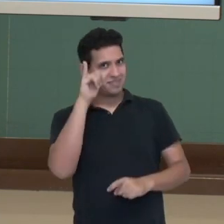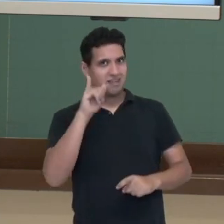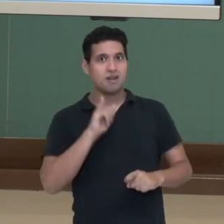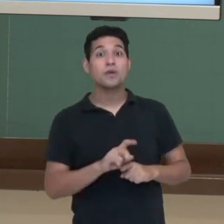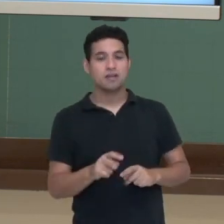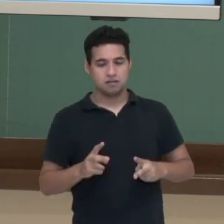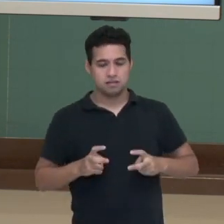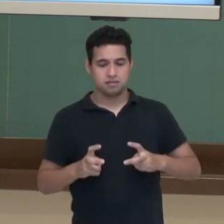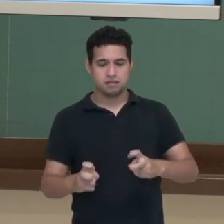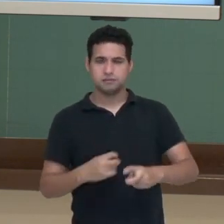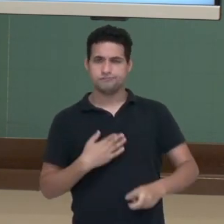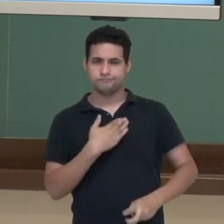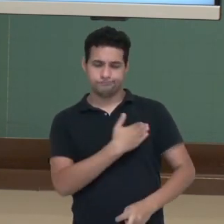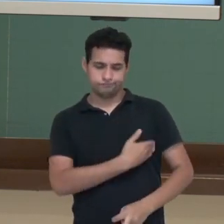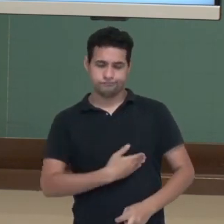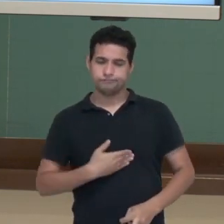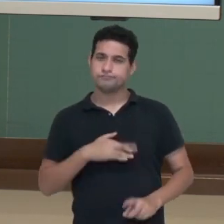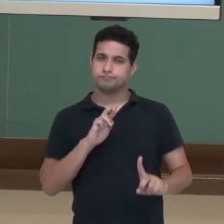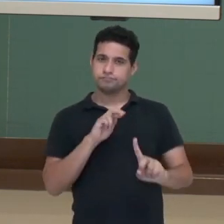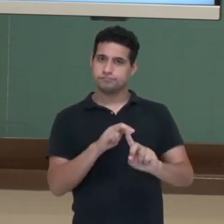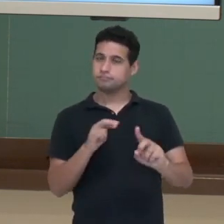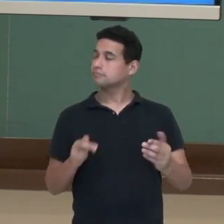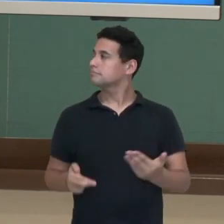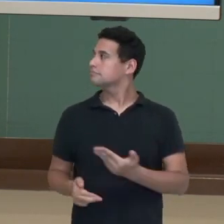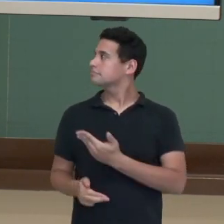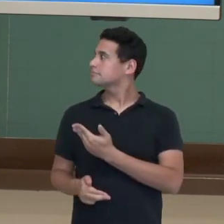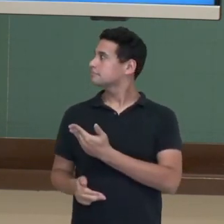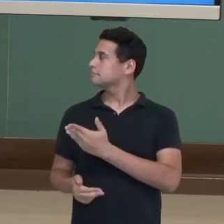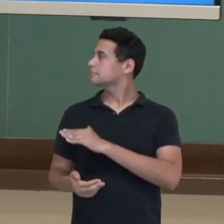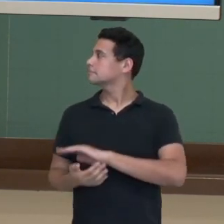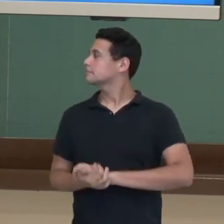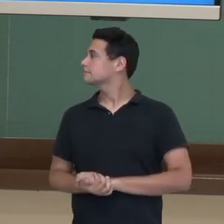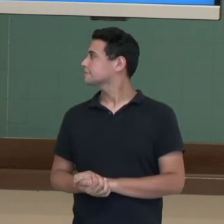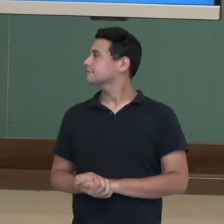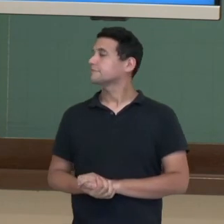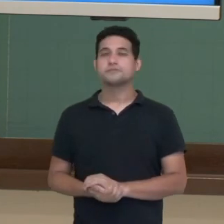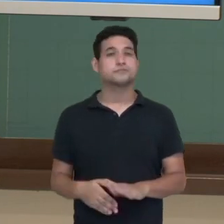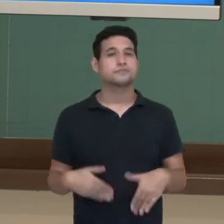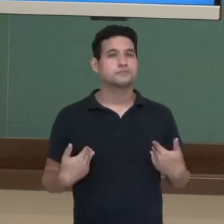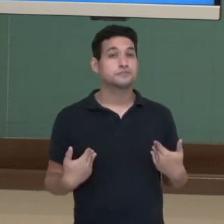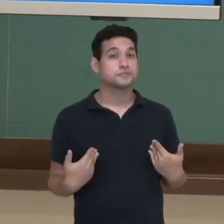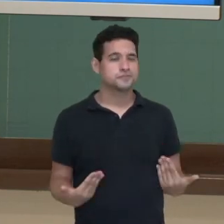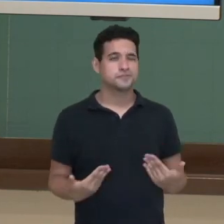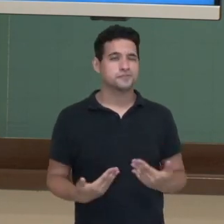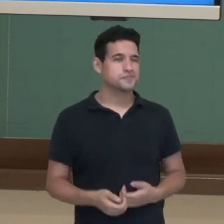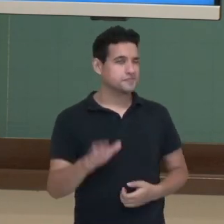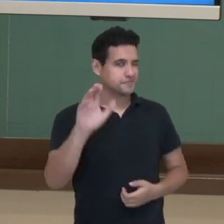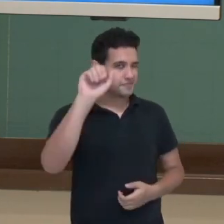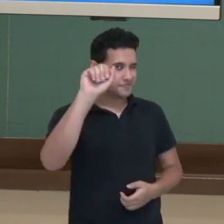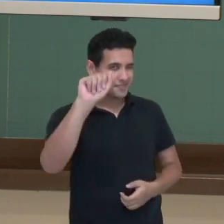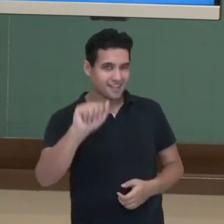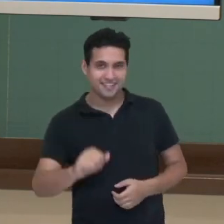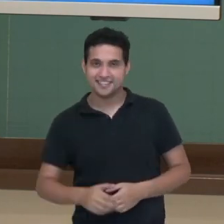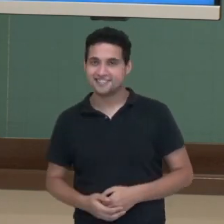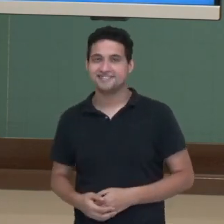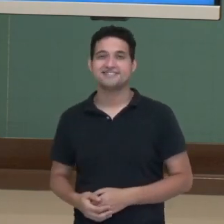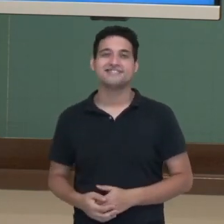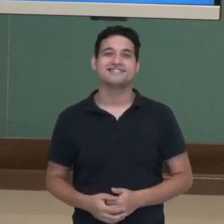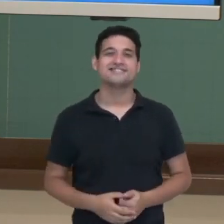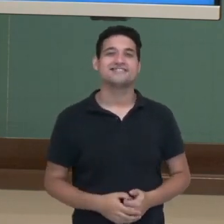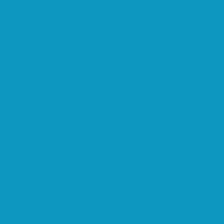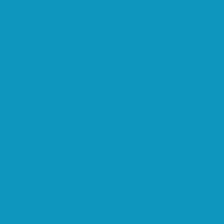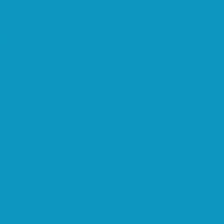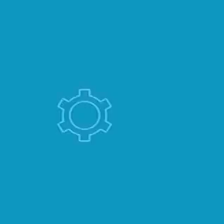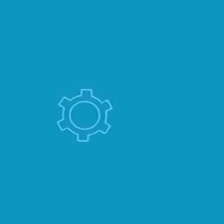da mama. Aqui as referências e, chicos e chicas, hasta la próxima classe!